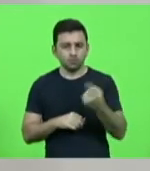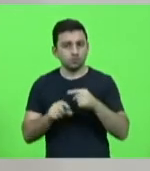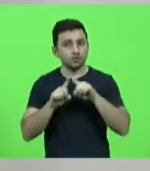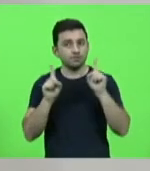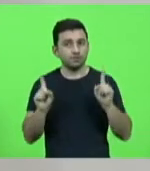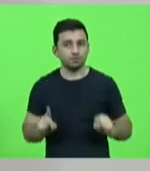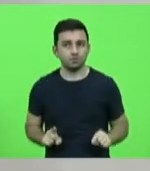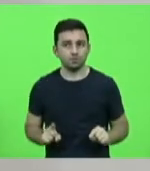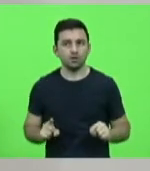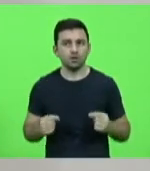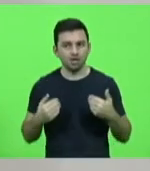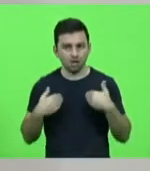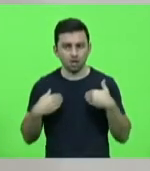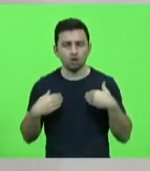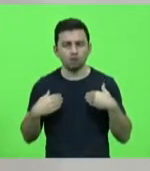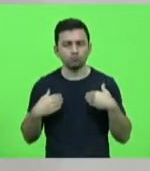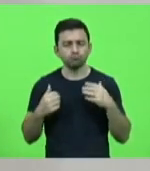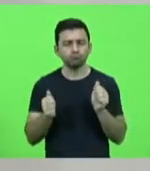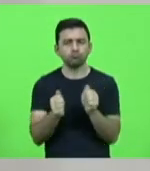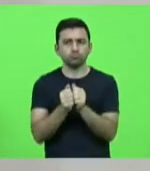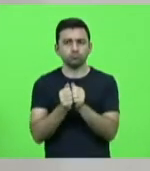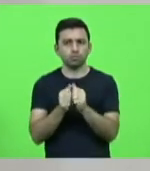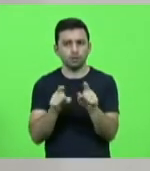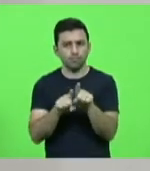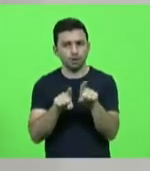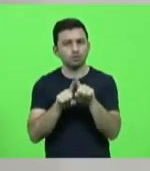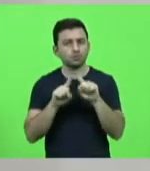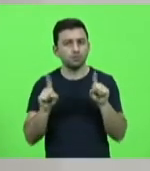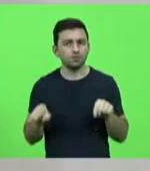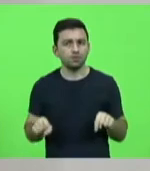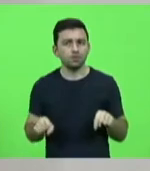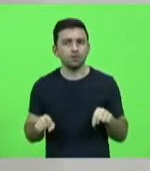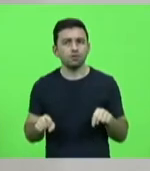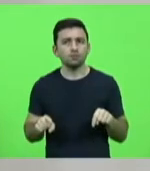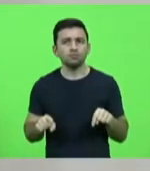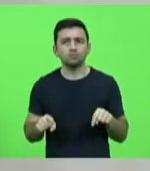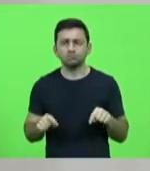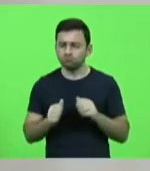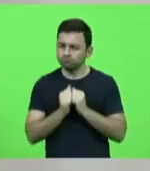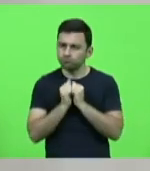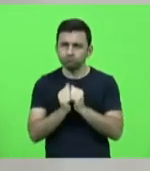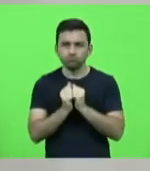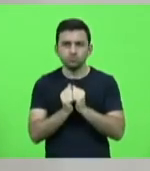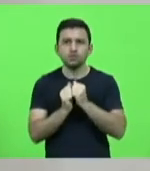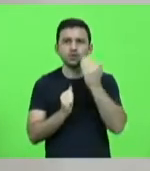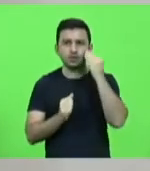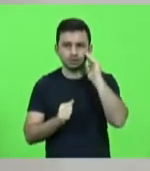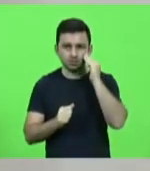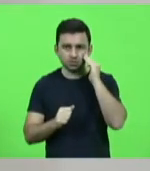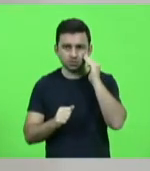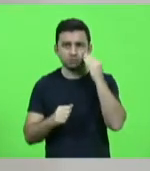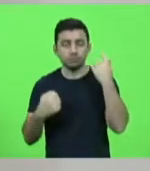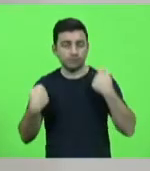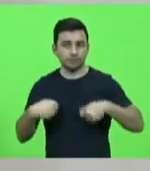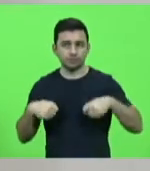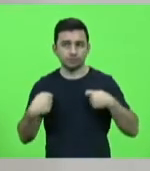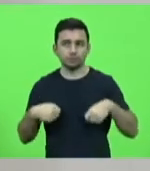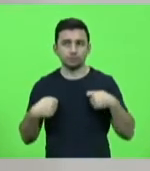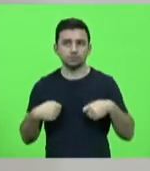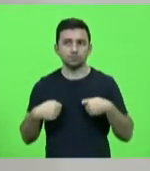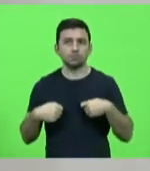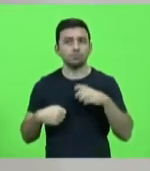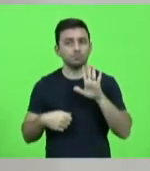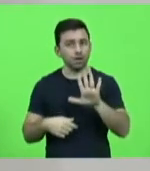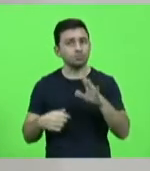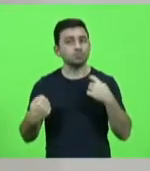servidores, eu me coloco junto com os servidores, estamos juntos, entendendo a necessidade, mas que seja